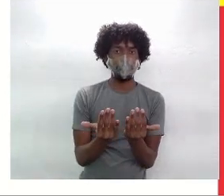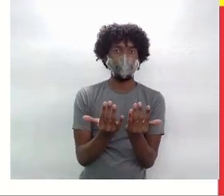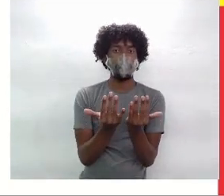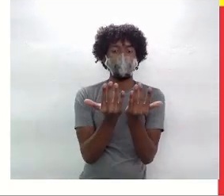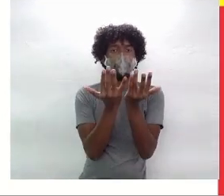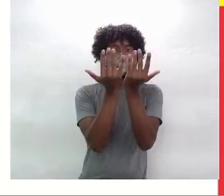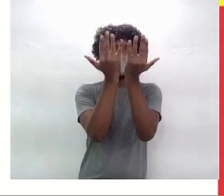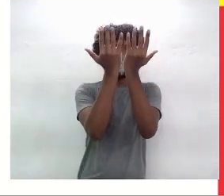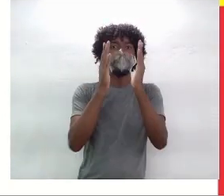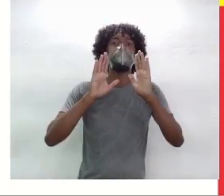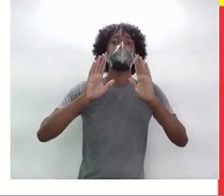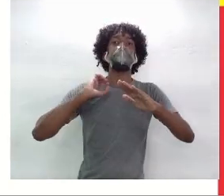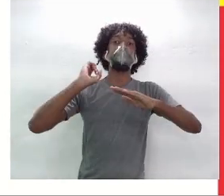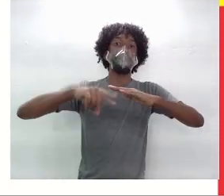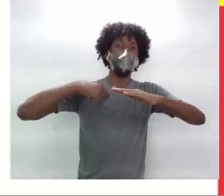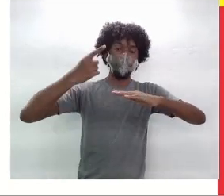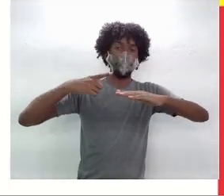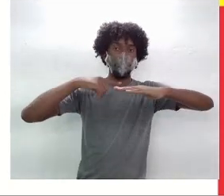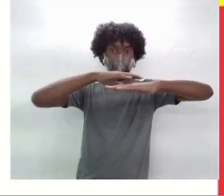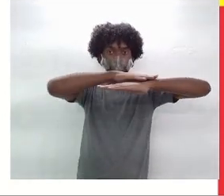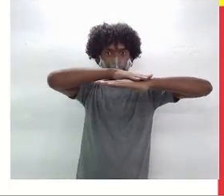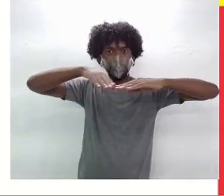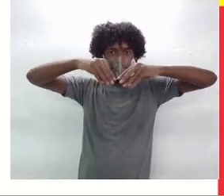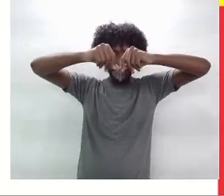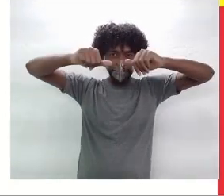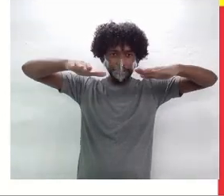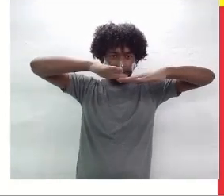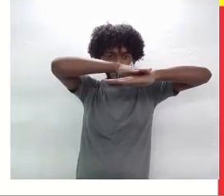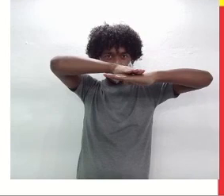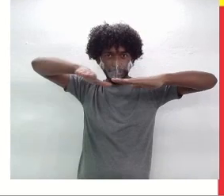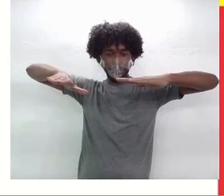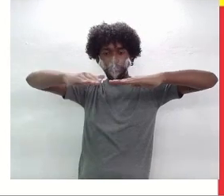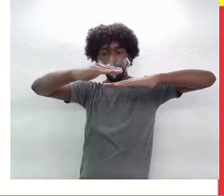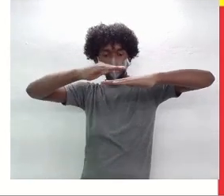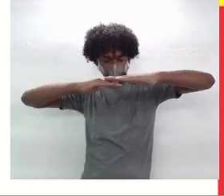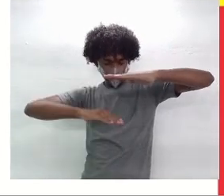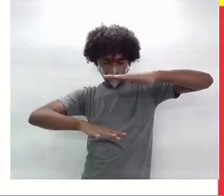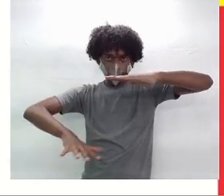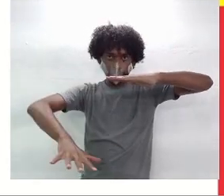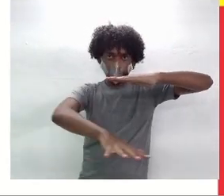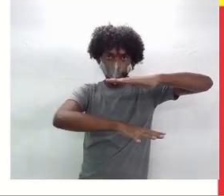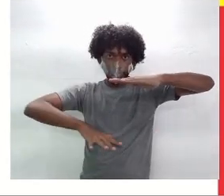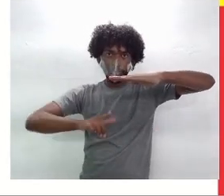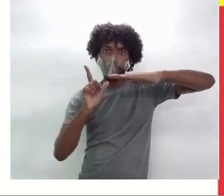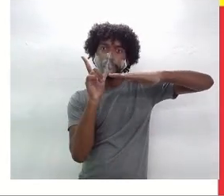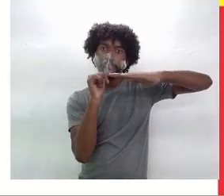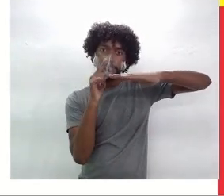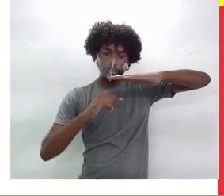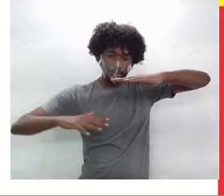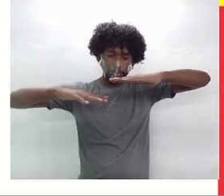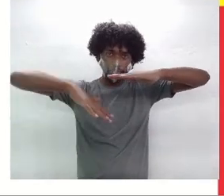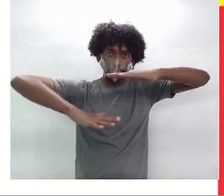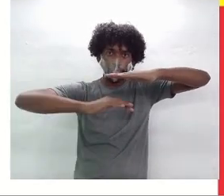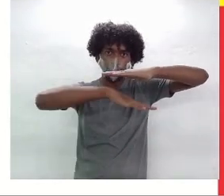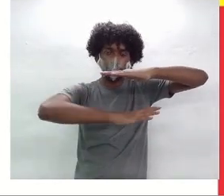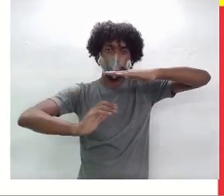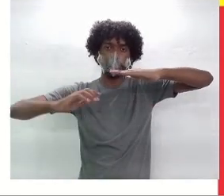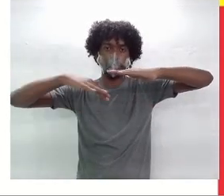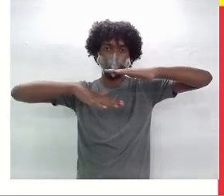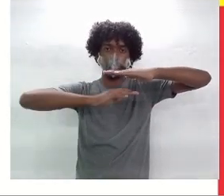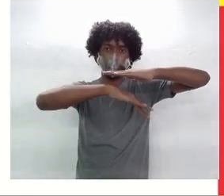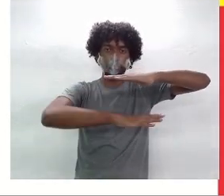sobre os lençóis freáticos. Os lençóis freáticos, na realidade, são a água que